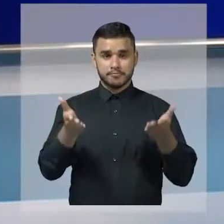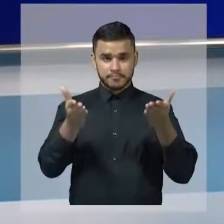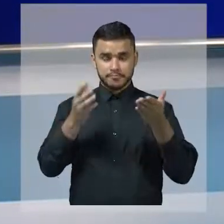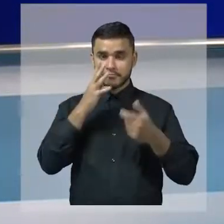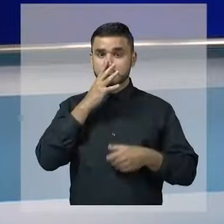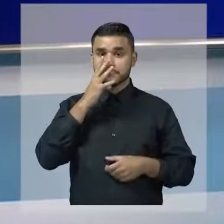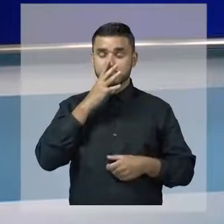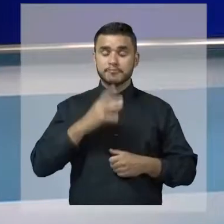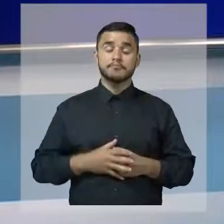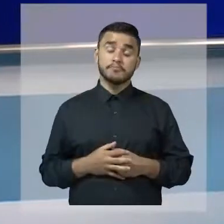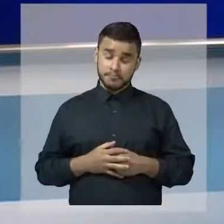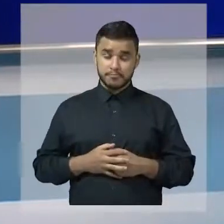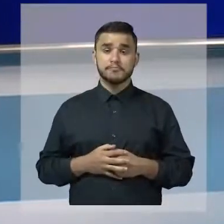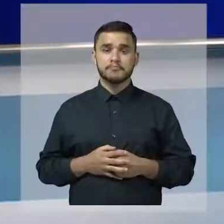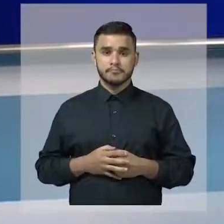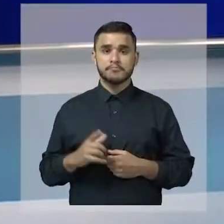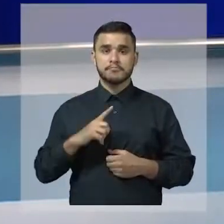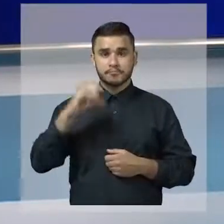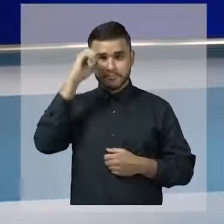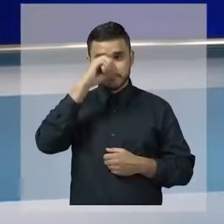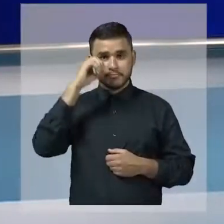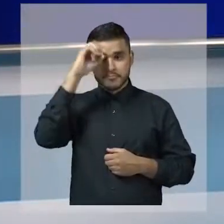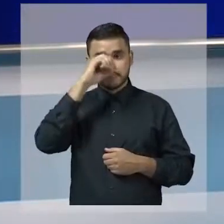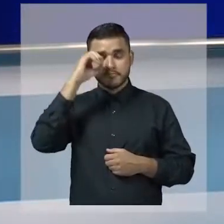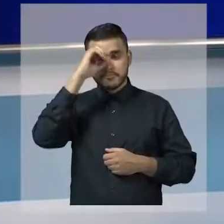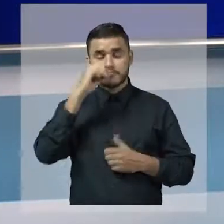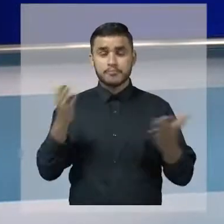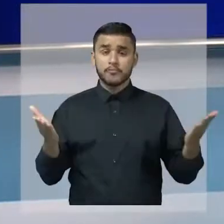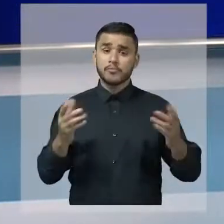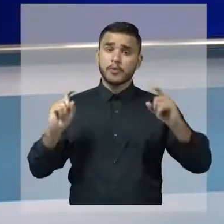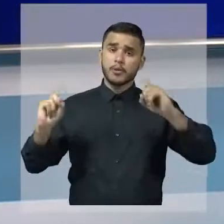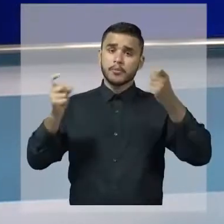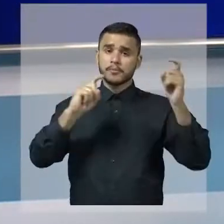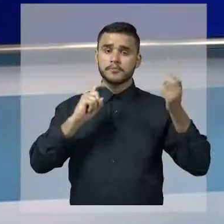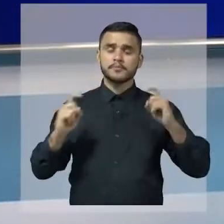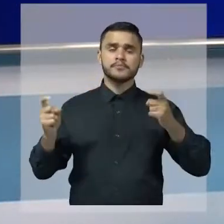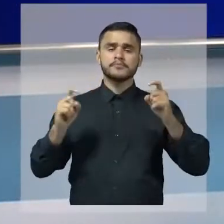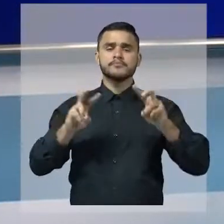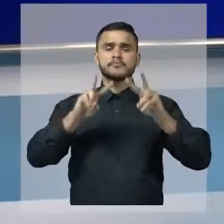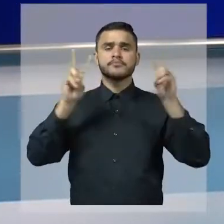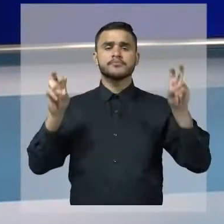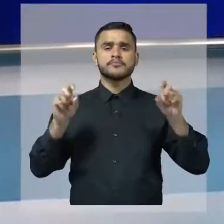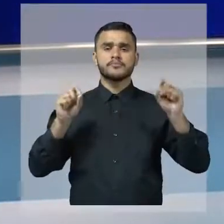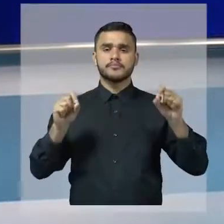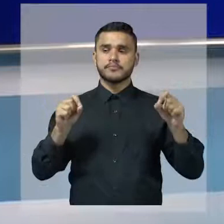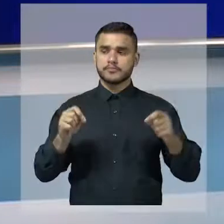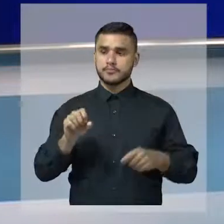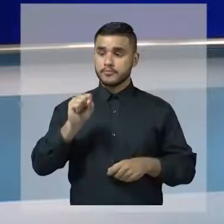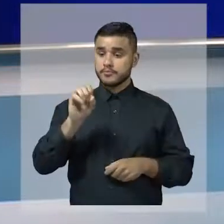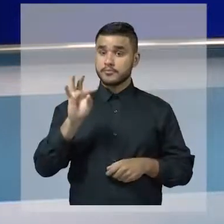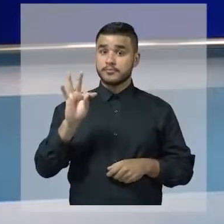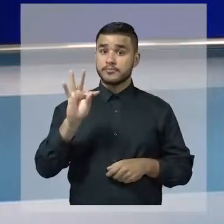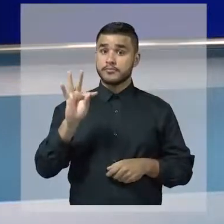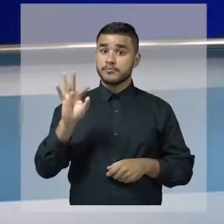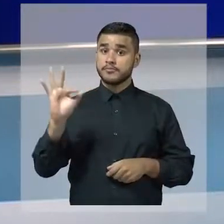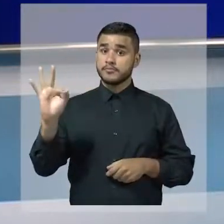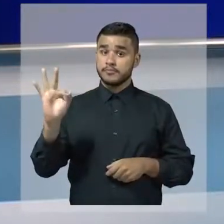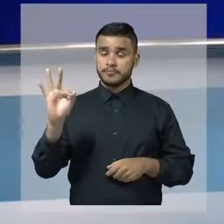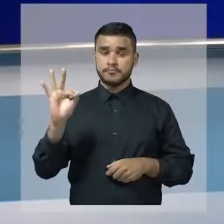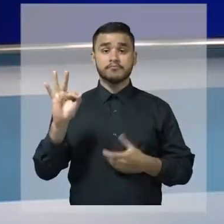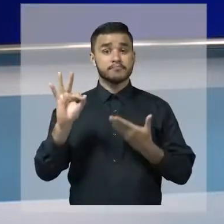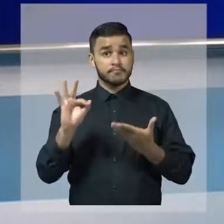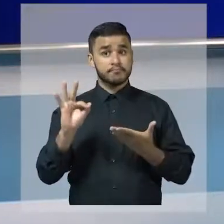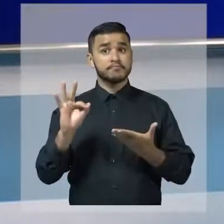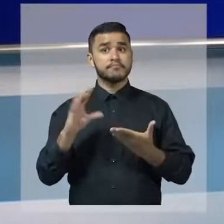está acompanhando mais uma edição do Observatório, hoje discutindo as decisões do Supremo Tribunal Federal. Os